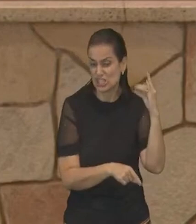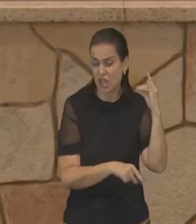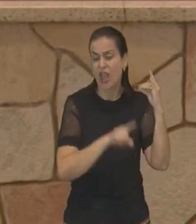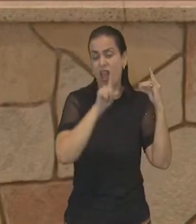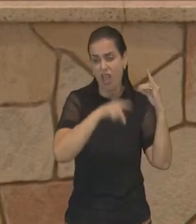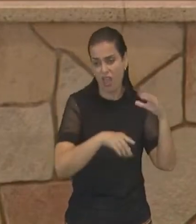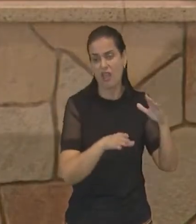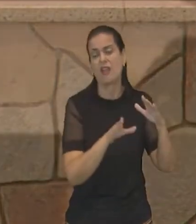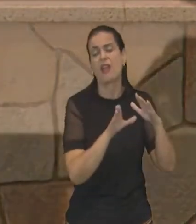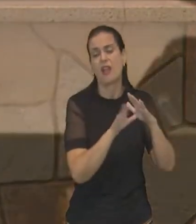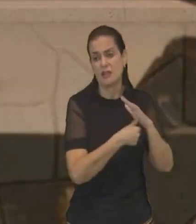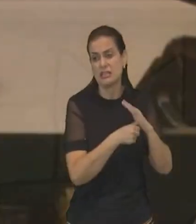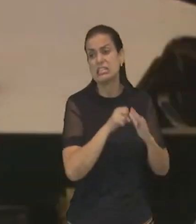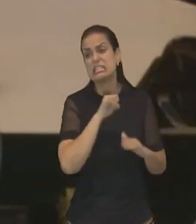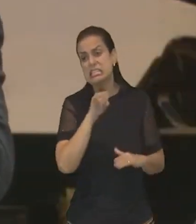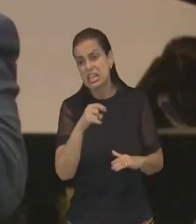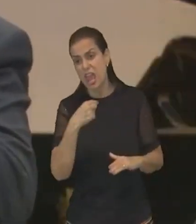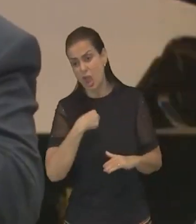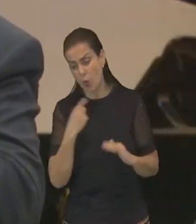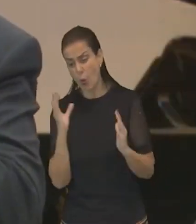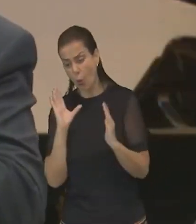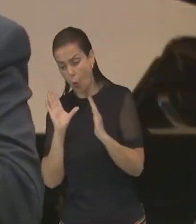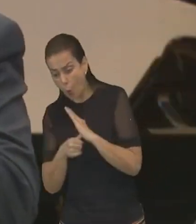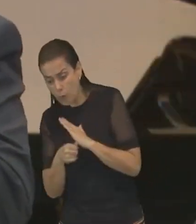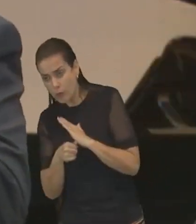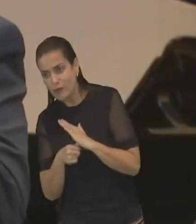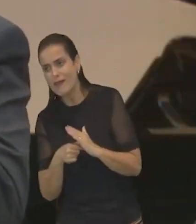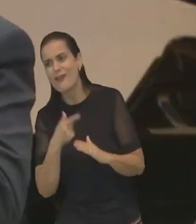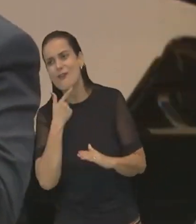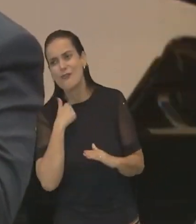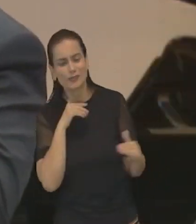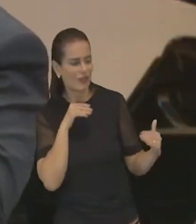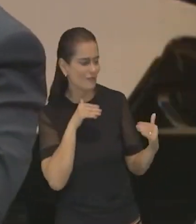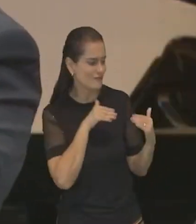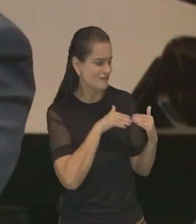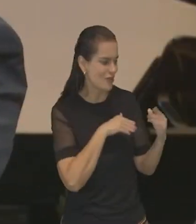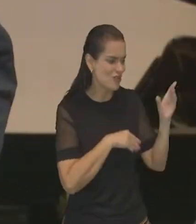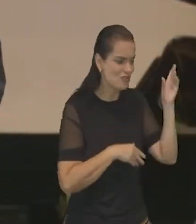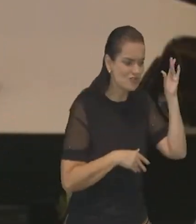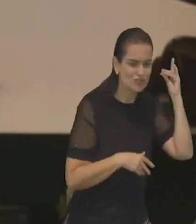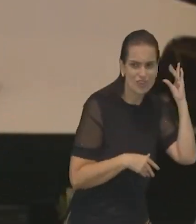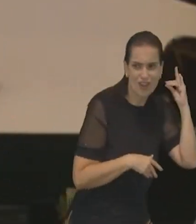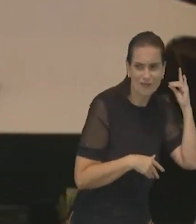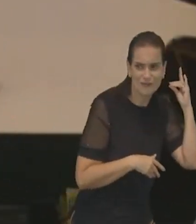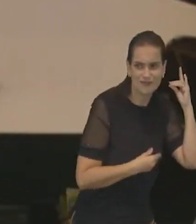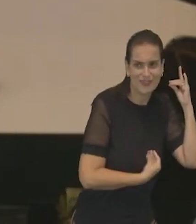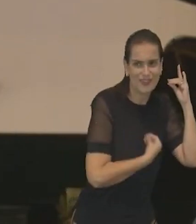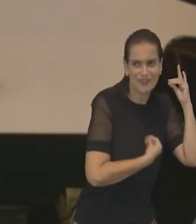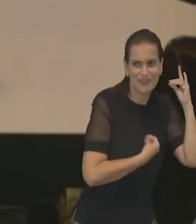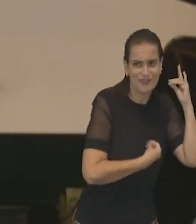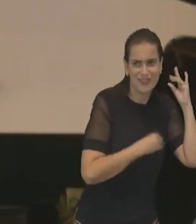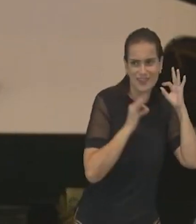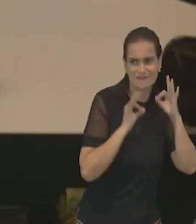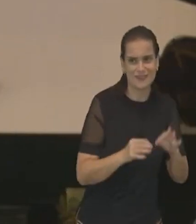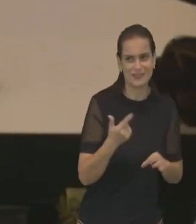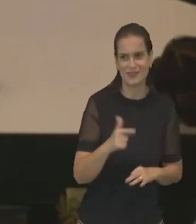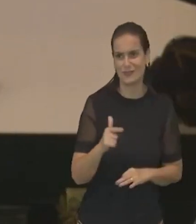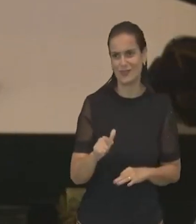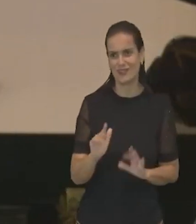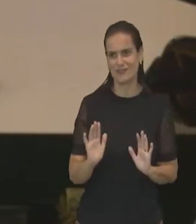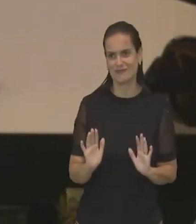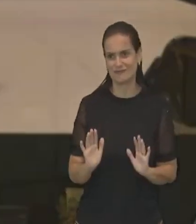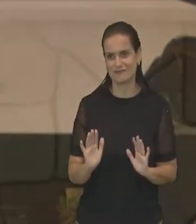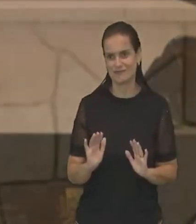quem rouba está fazendo a vontade do diabo e não está se santificando, porque diz a palavra do Senhor